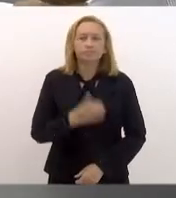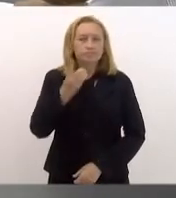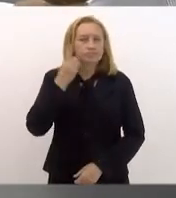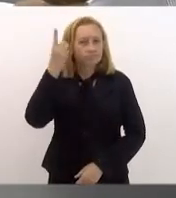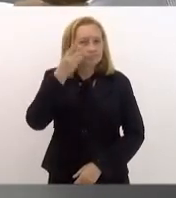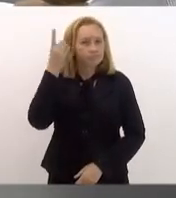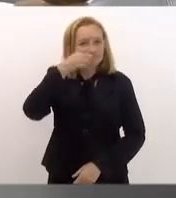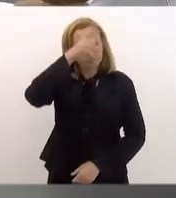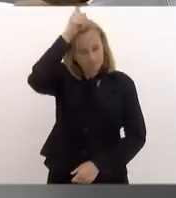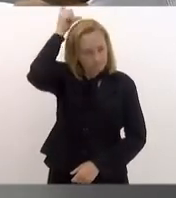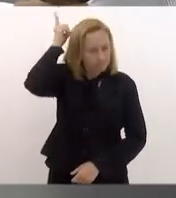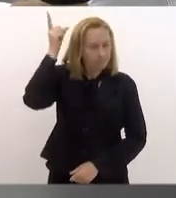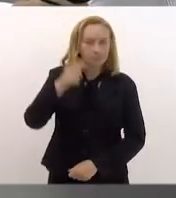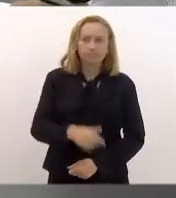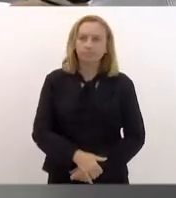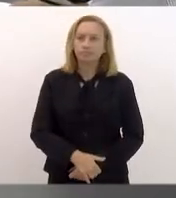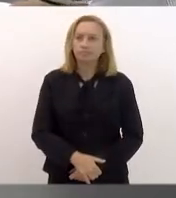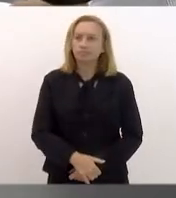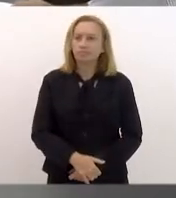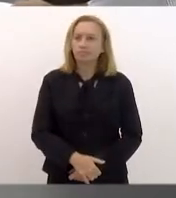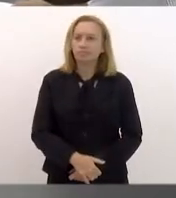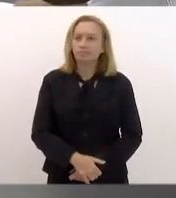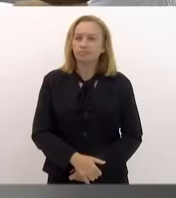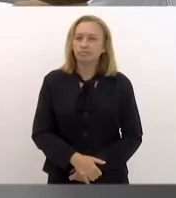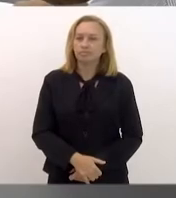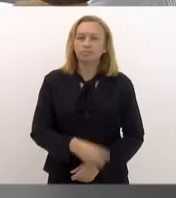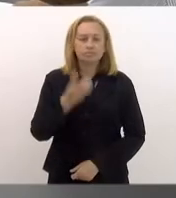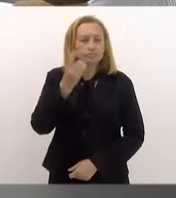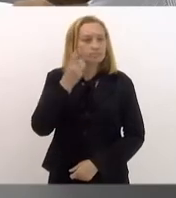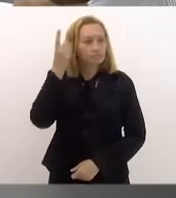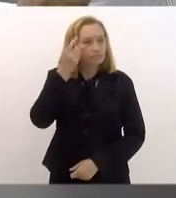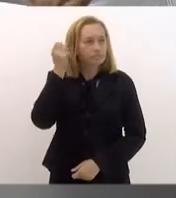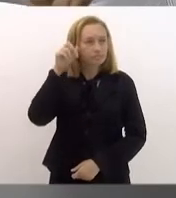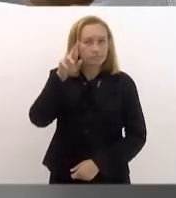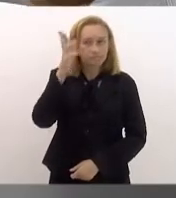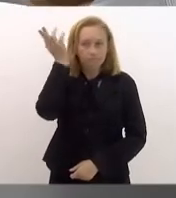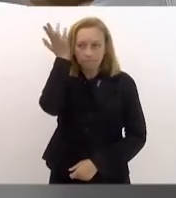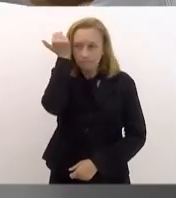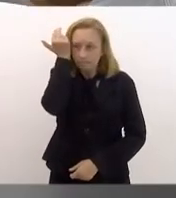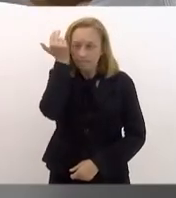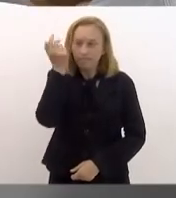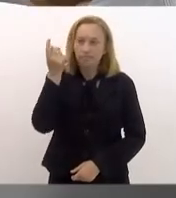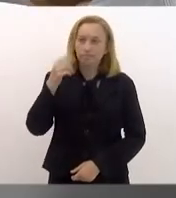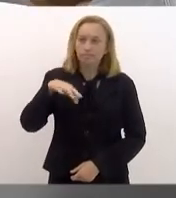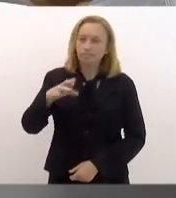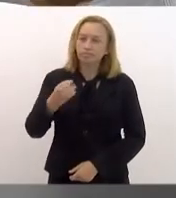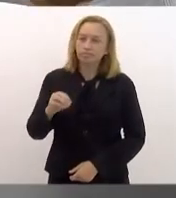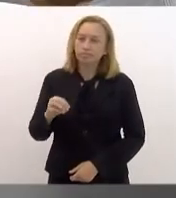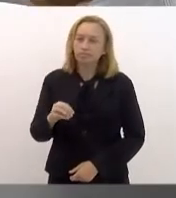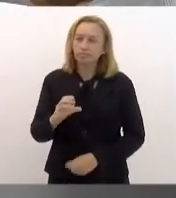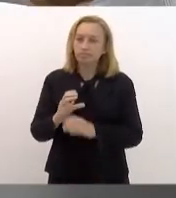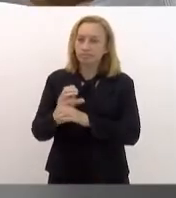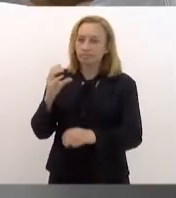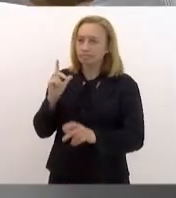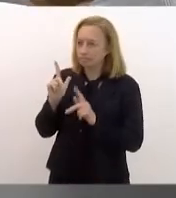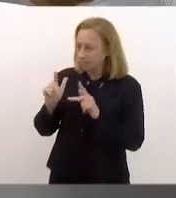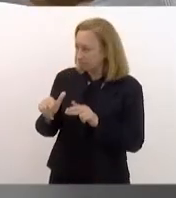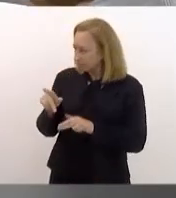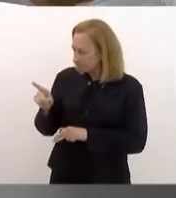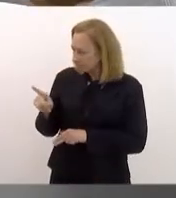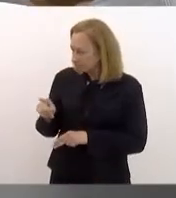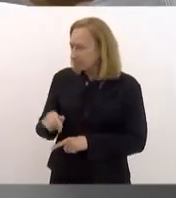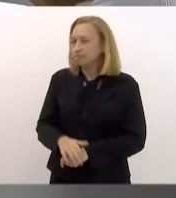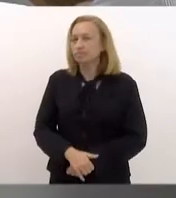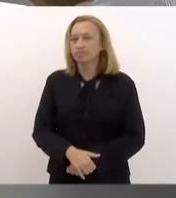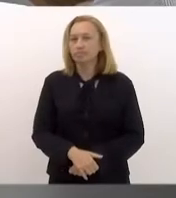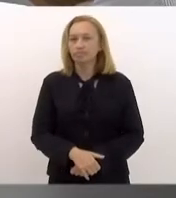Paulo, engenheiro, né? Deputado Eliomar Coelho, Mauro Osório. Está bem engenheiro, né? Está bem engenheiro.